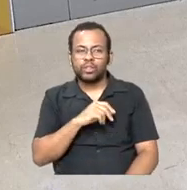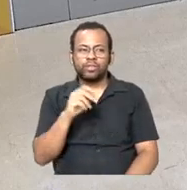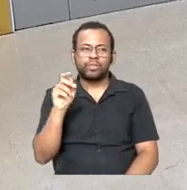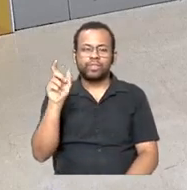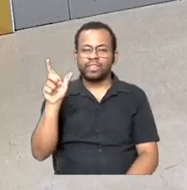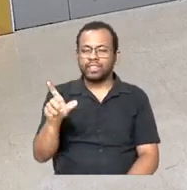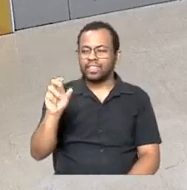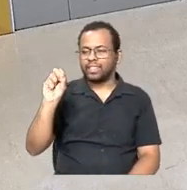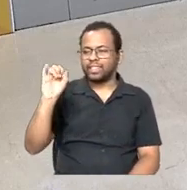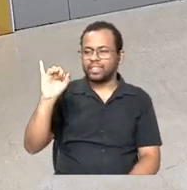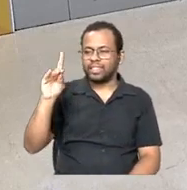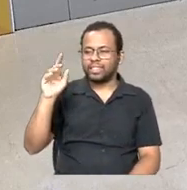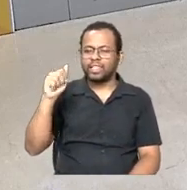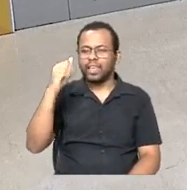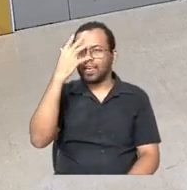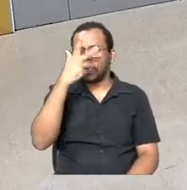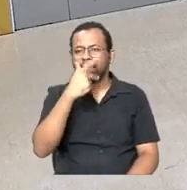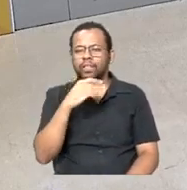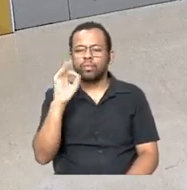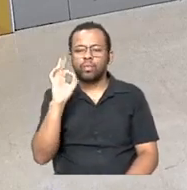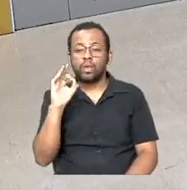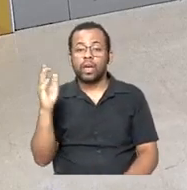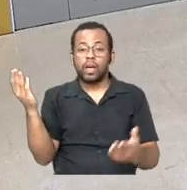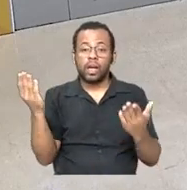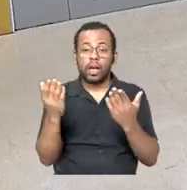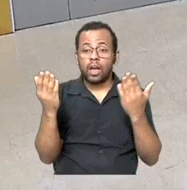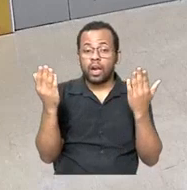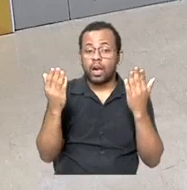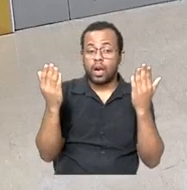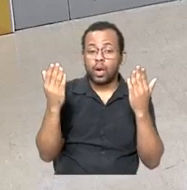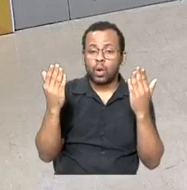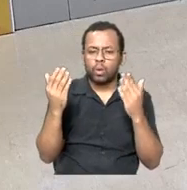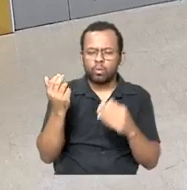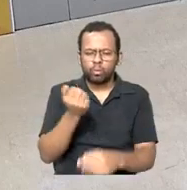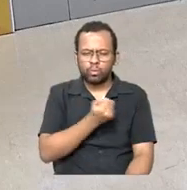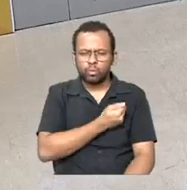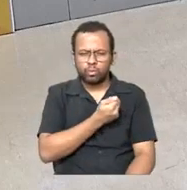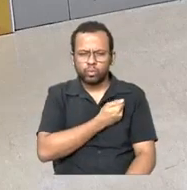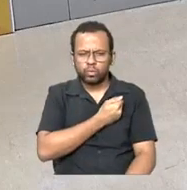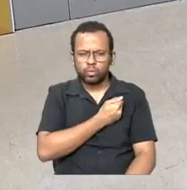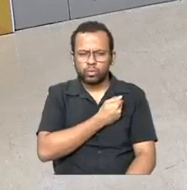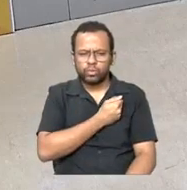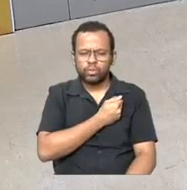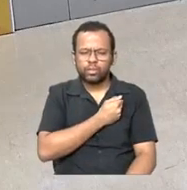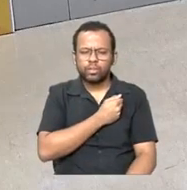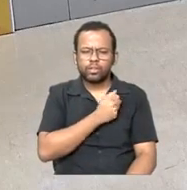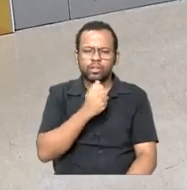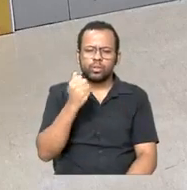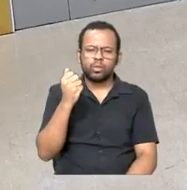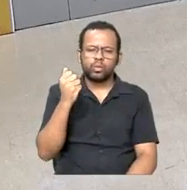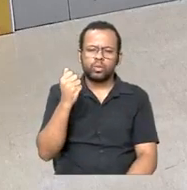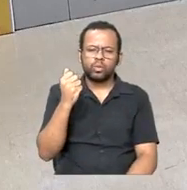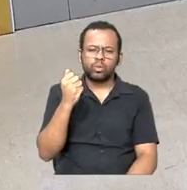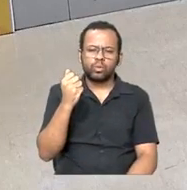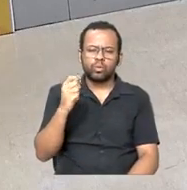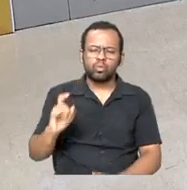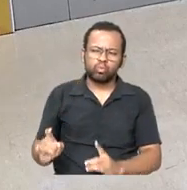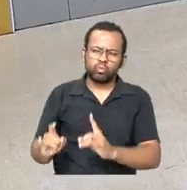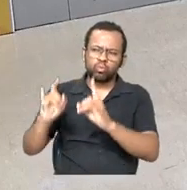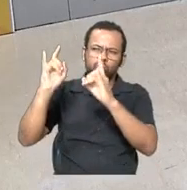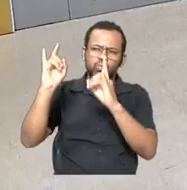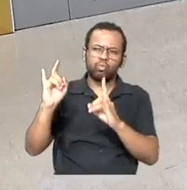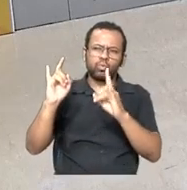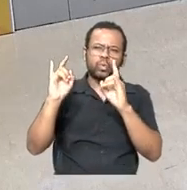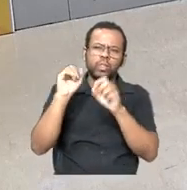linda seguimos a Valesca já chamou e pode ser essa bolinha será que é mesmo já que me confirme aí um apartamento